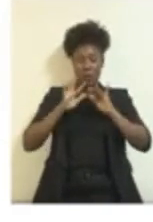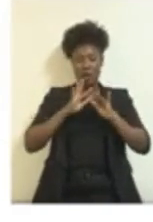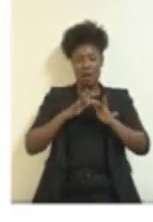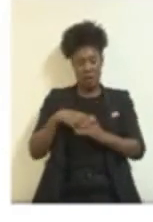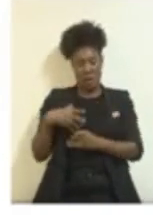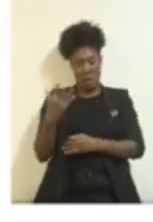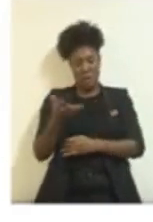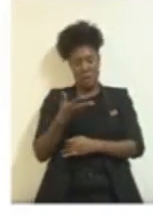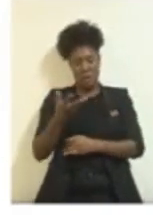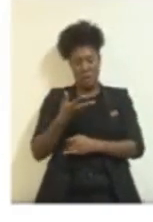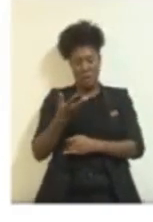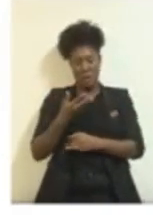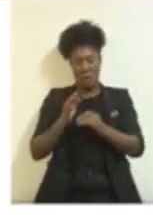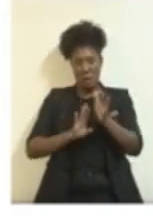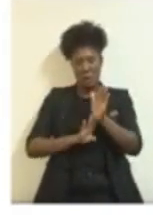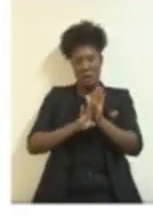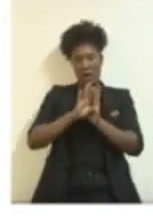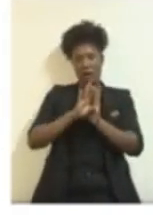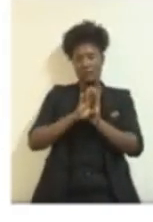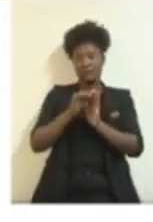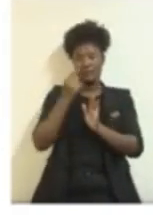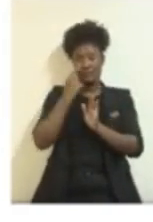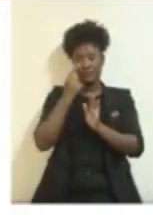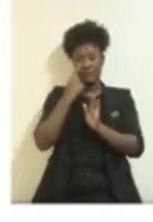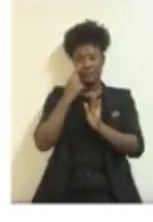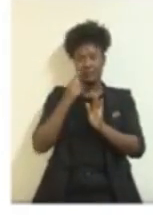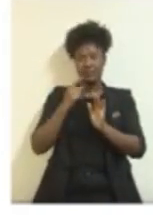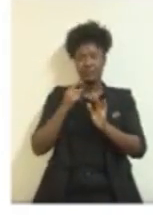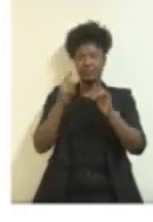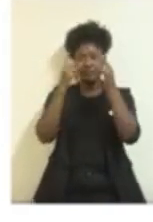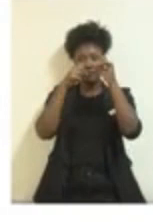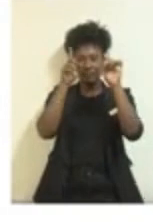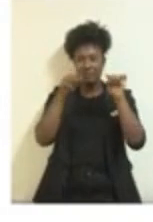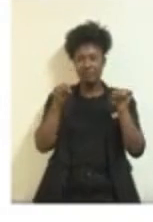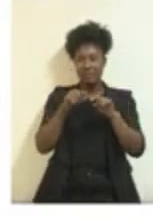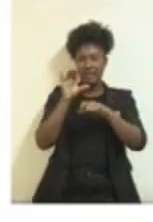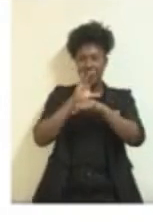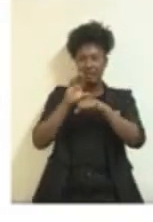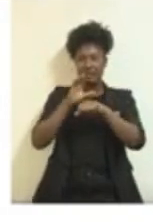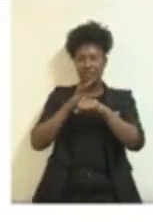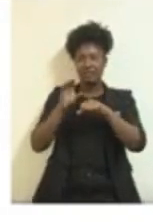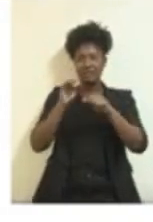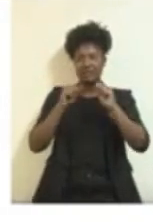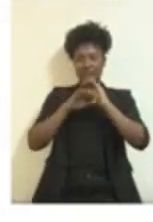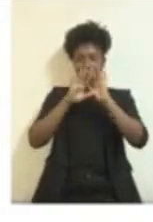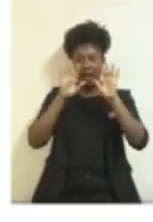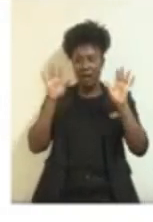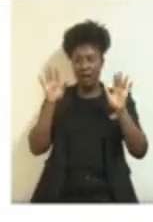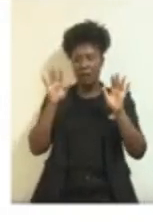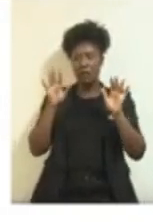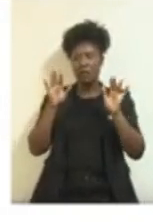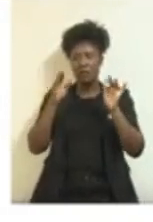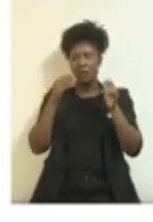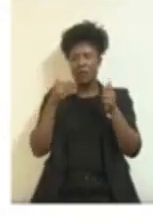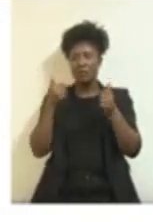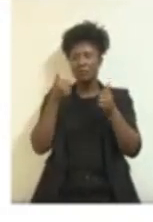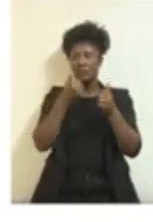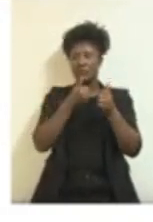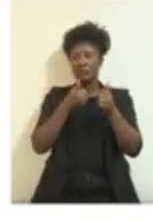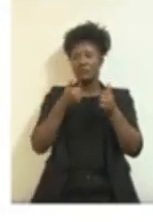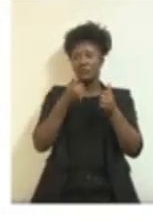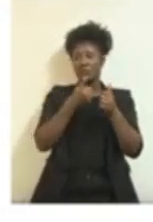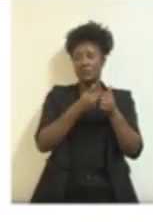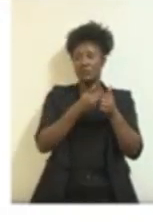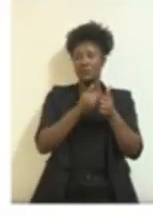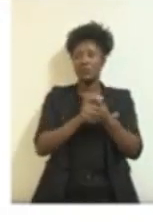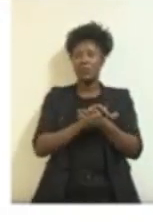alta, vocês notam aqui também alguns dos quadradinhos cinza clara, que é pastoreio alto, se aproximam àqueles